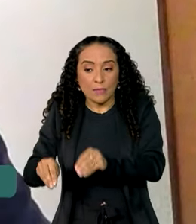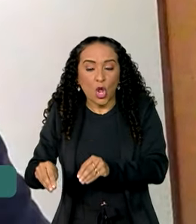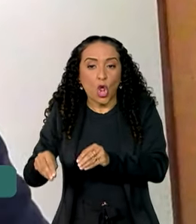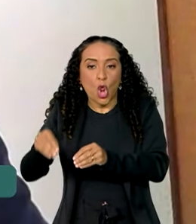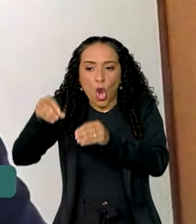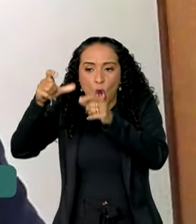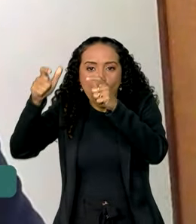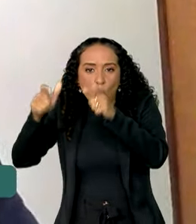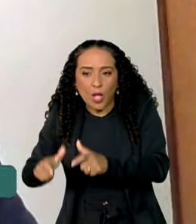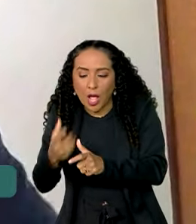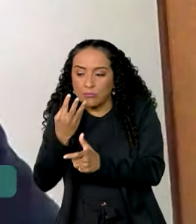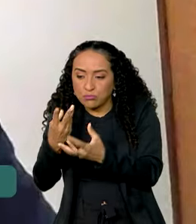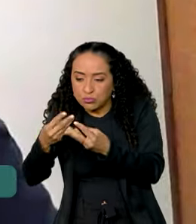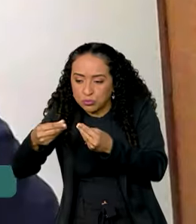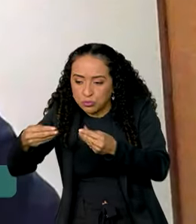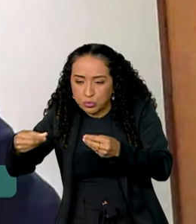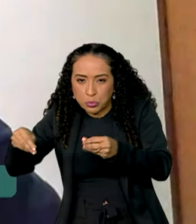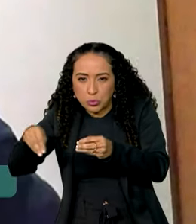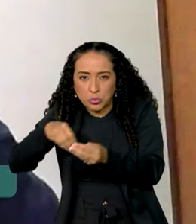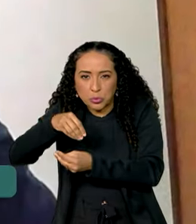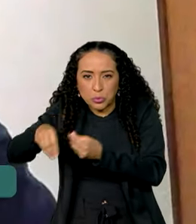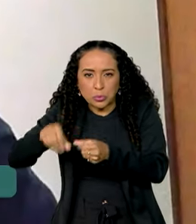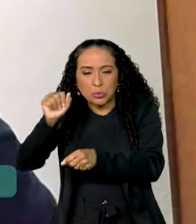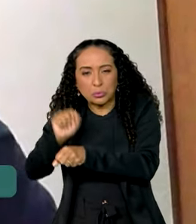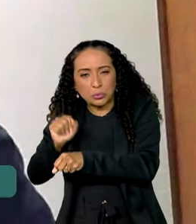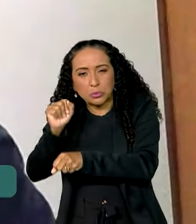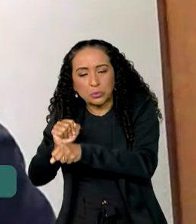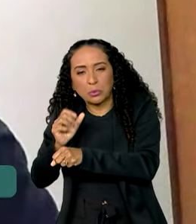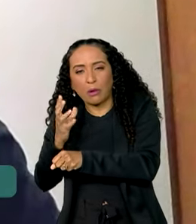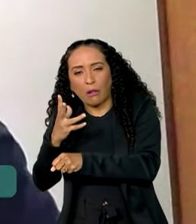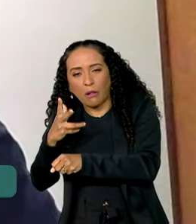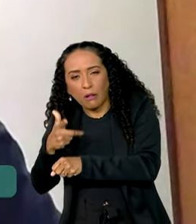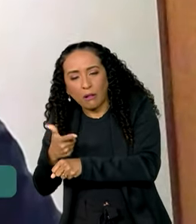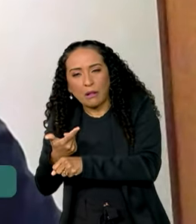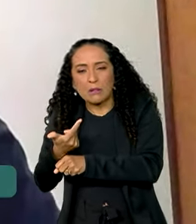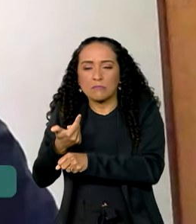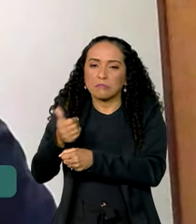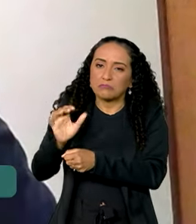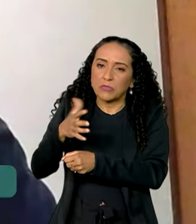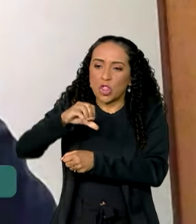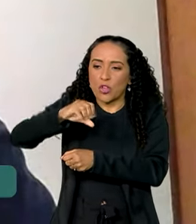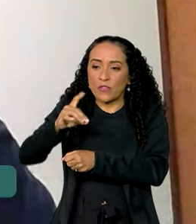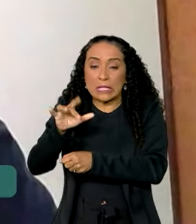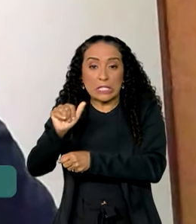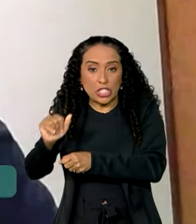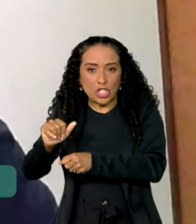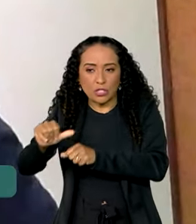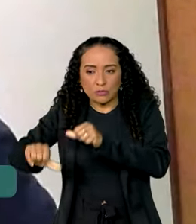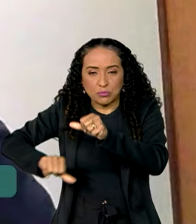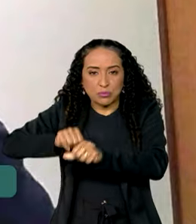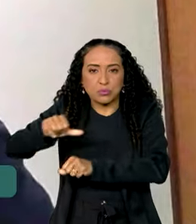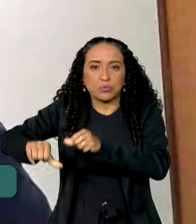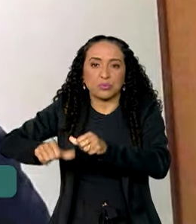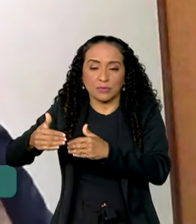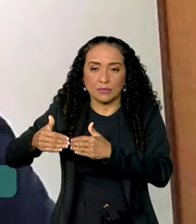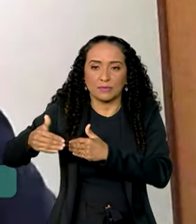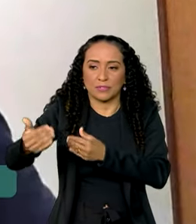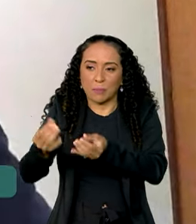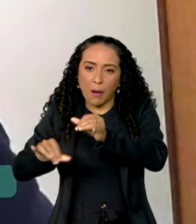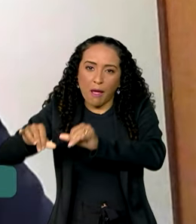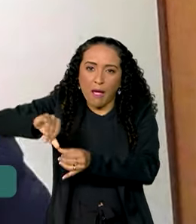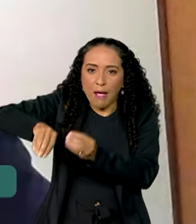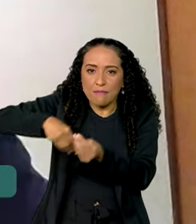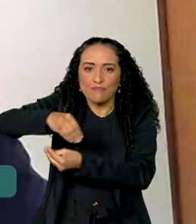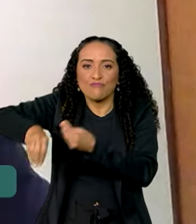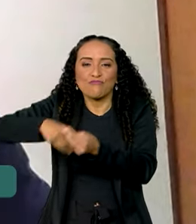composteira e a gente deixa um período aí considerável aproximadamente aí 90 dias e a partir daí a gente